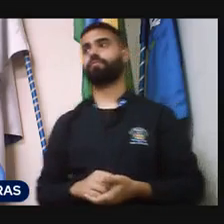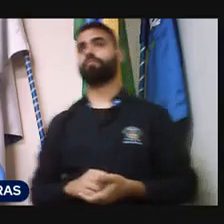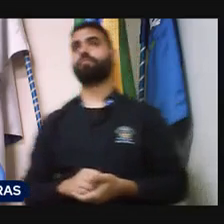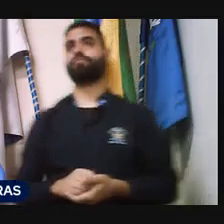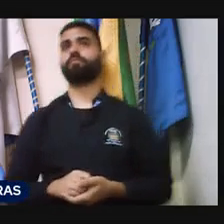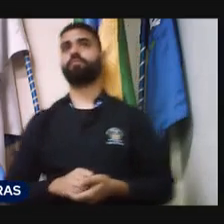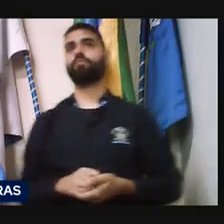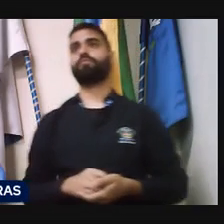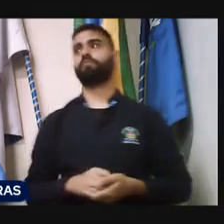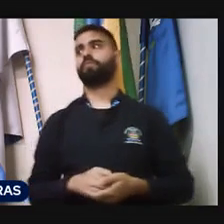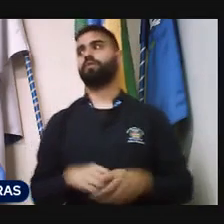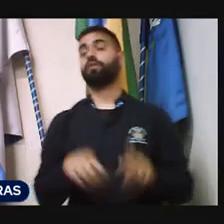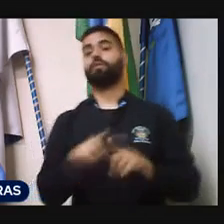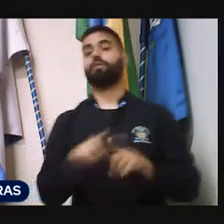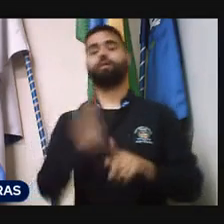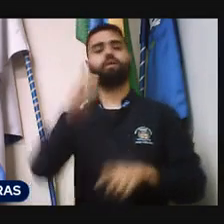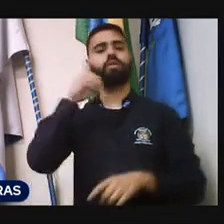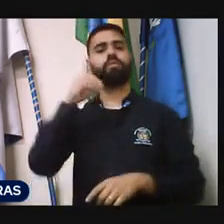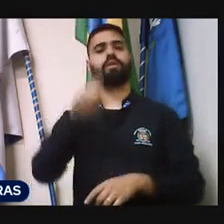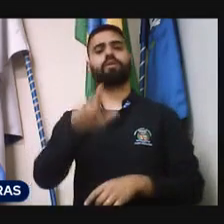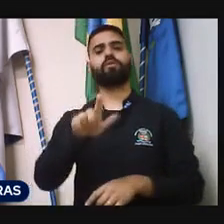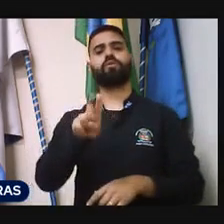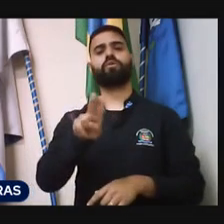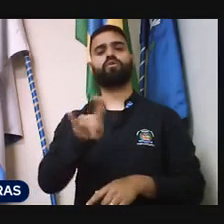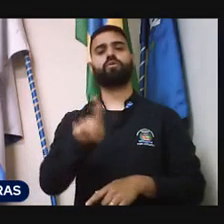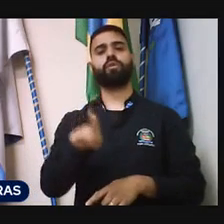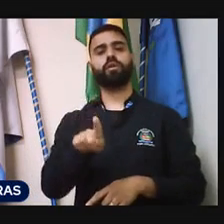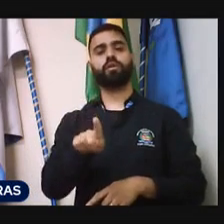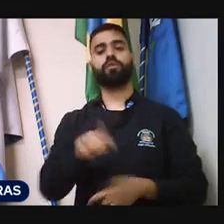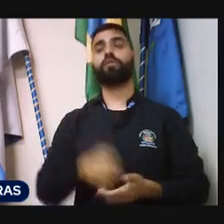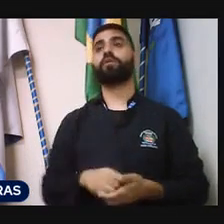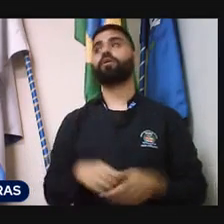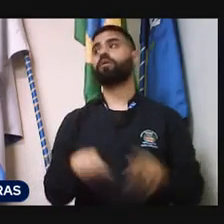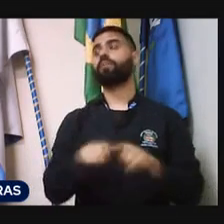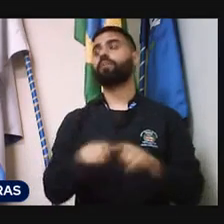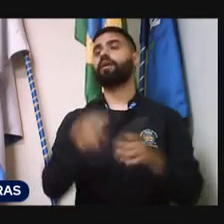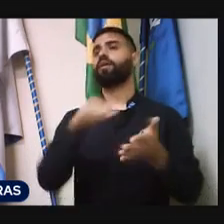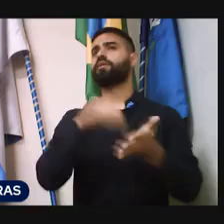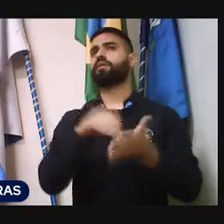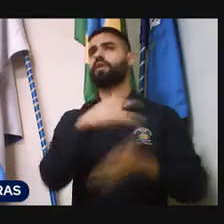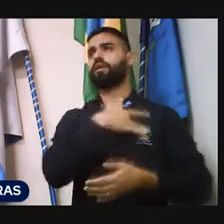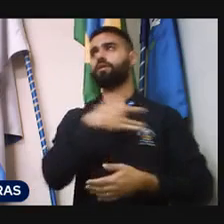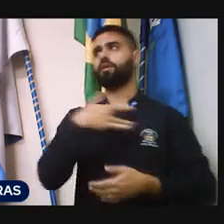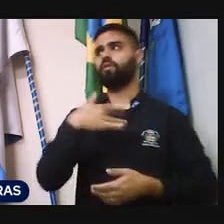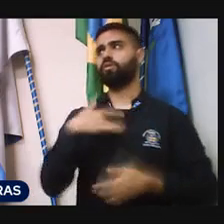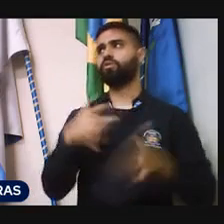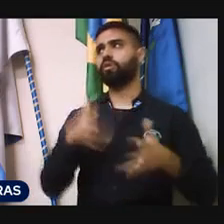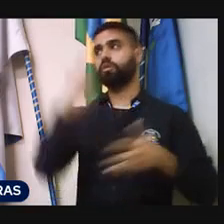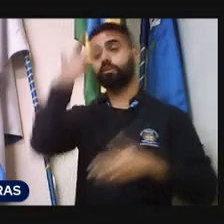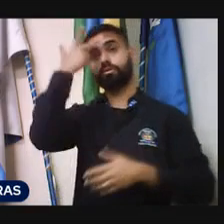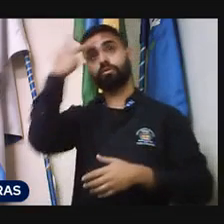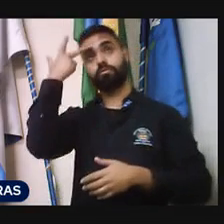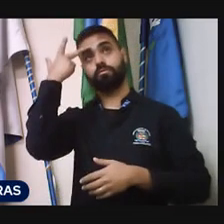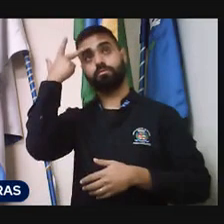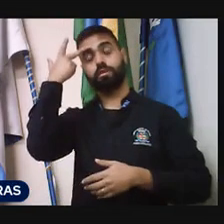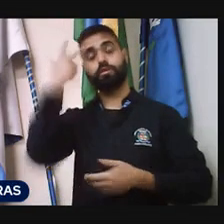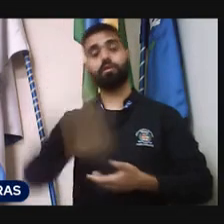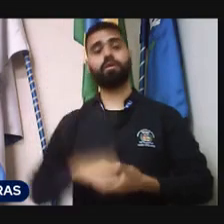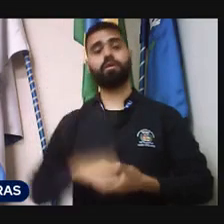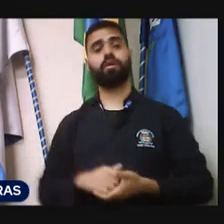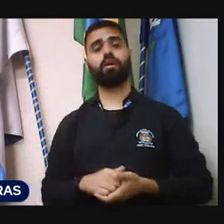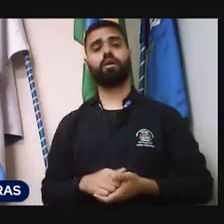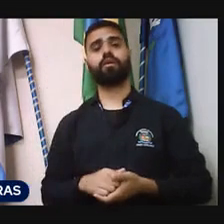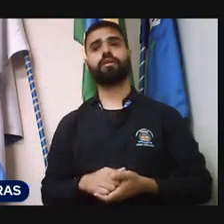Deputado Luiz Antônio o prefeito a secretaria de saúde todas as pessoas que